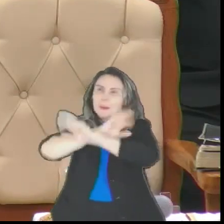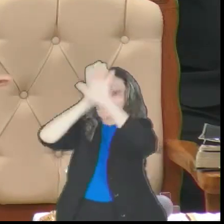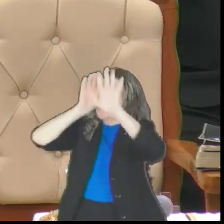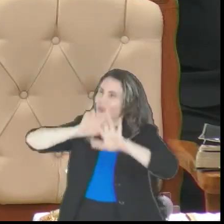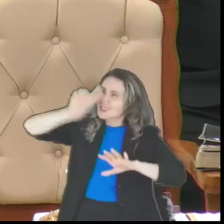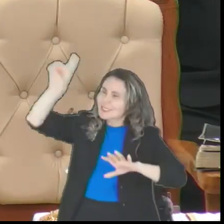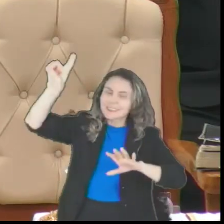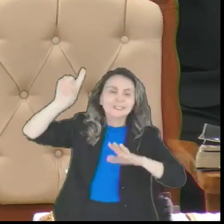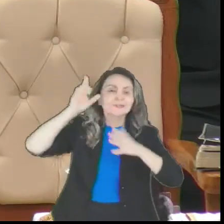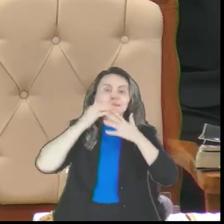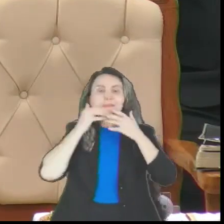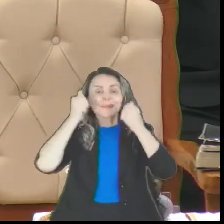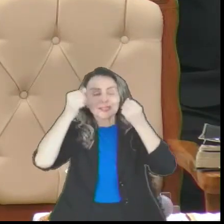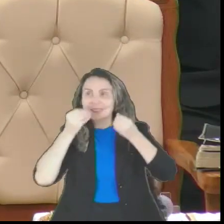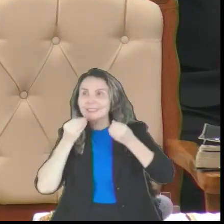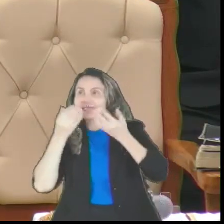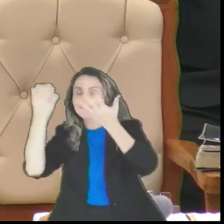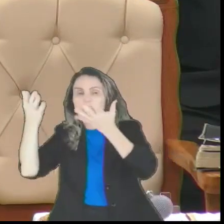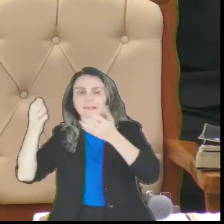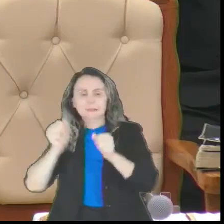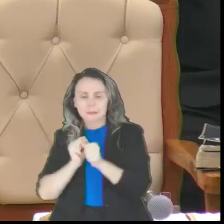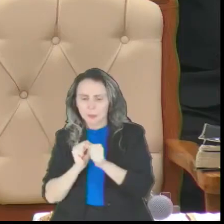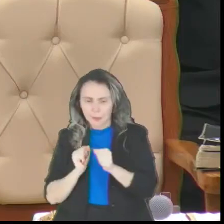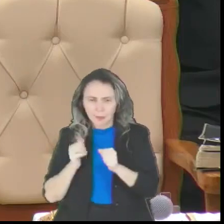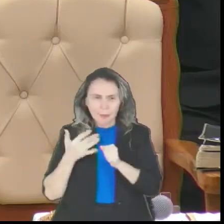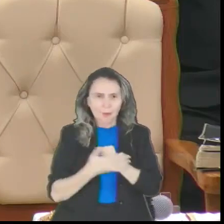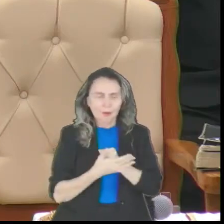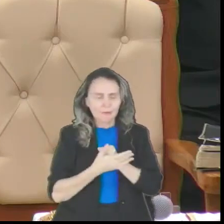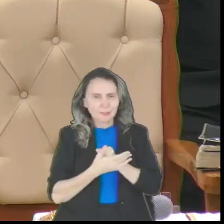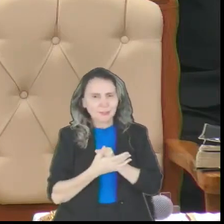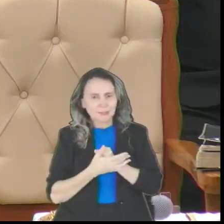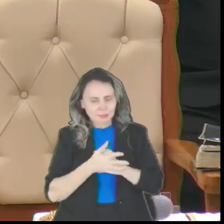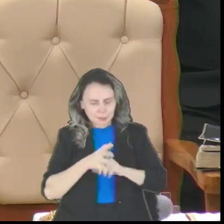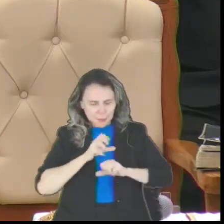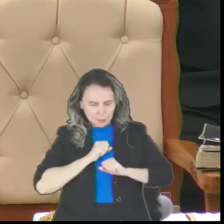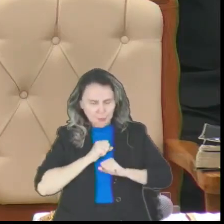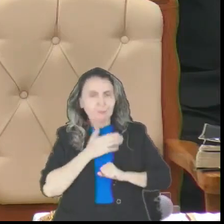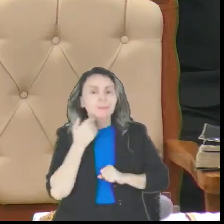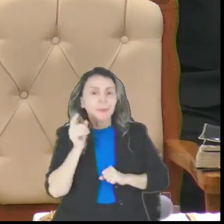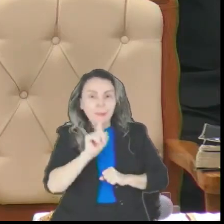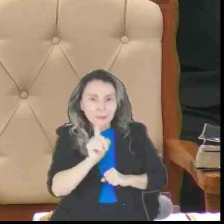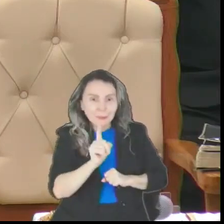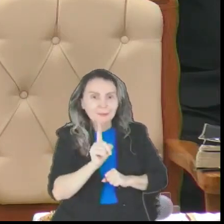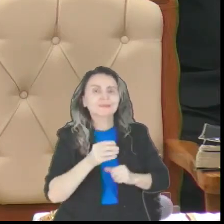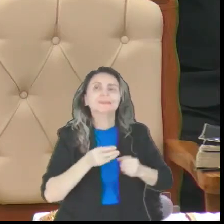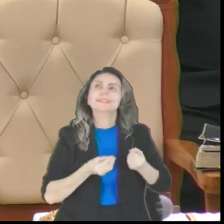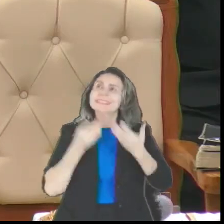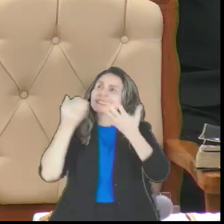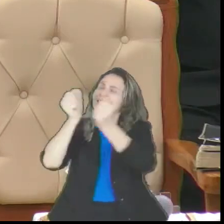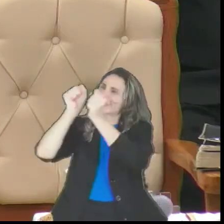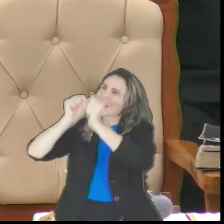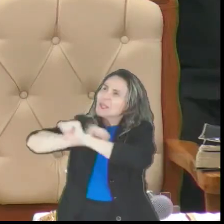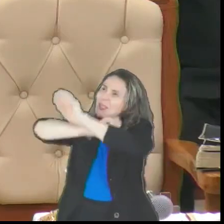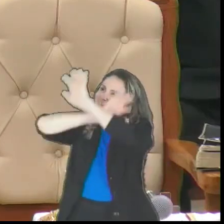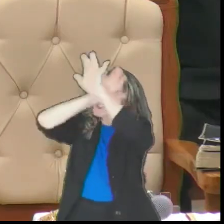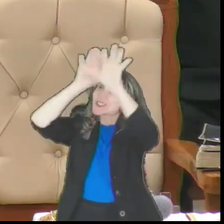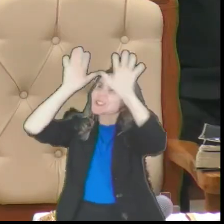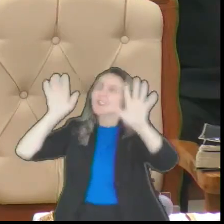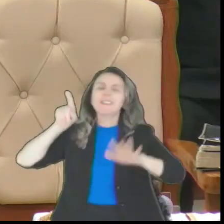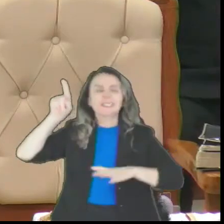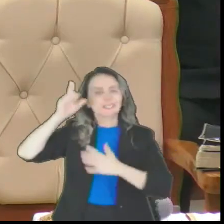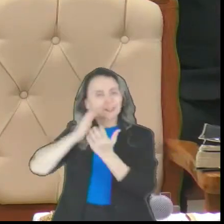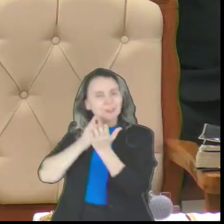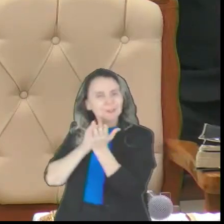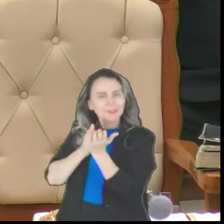bom, glória a Deus. A Covid veio, não lhe levou, então está bom. Então dê glória para ele. Diga que ele é bom, que ele é